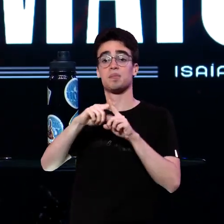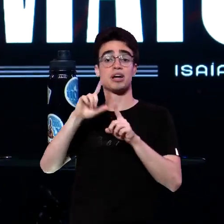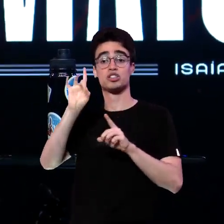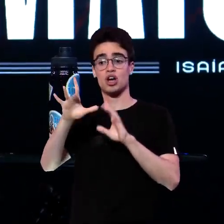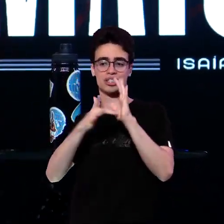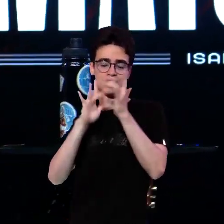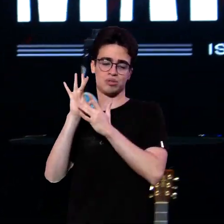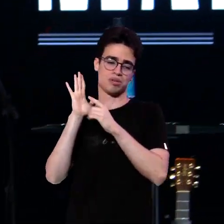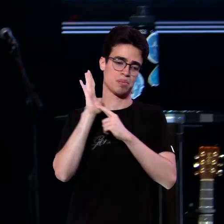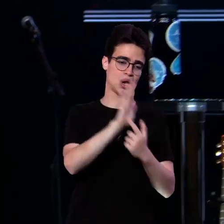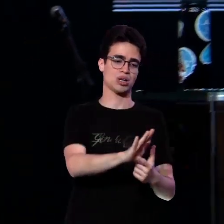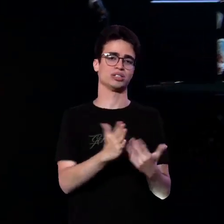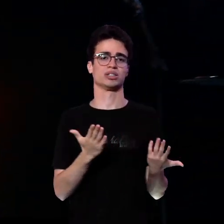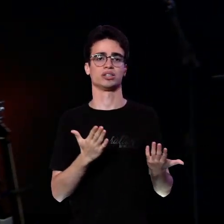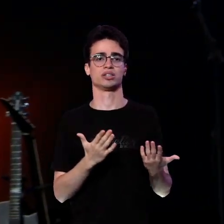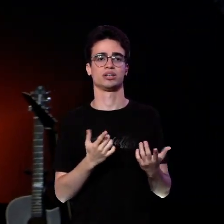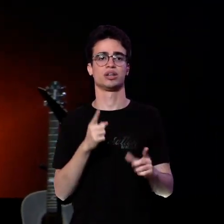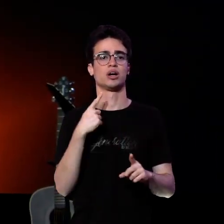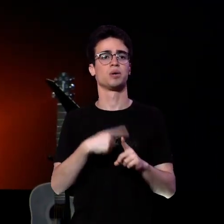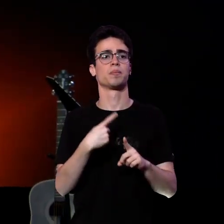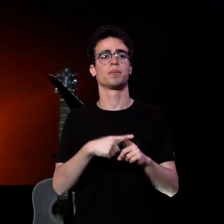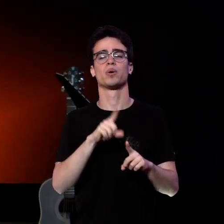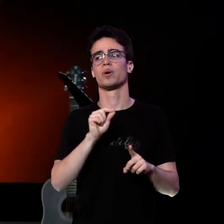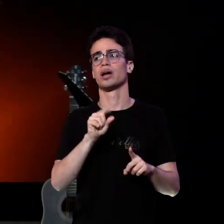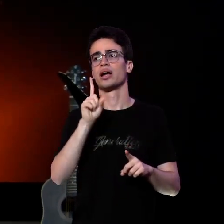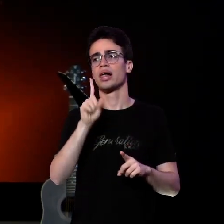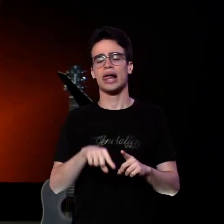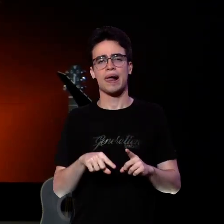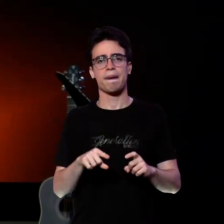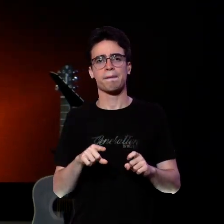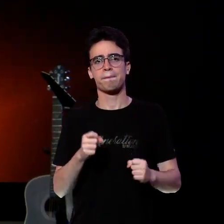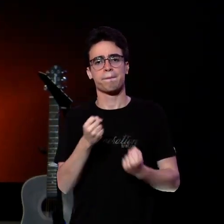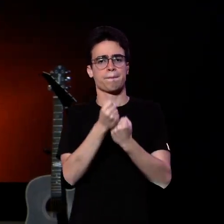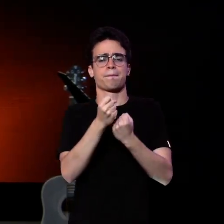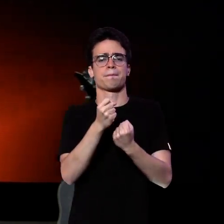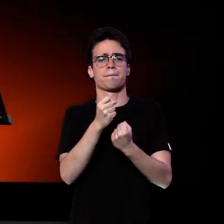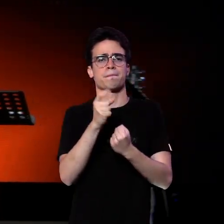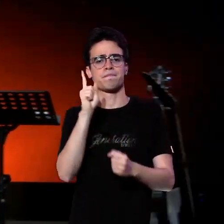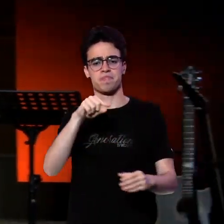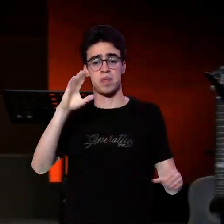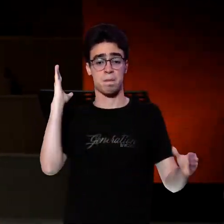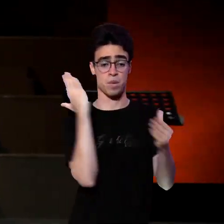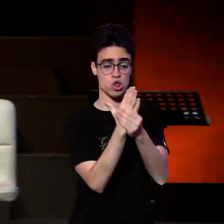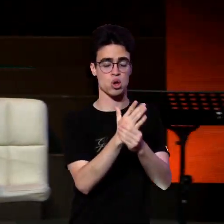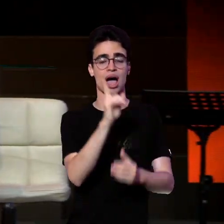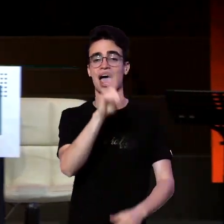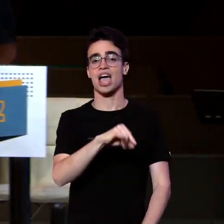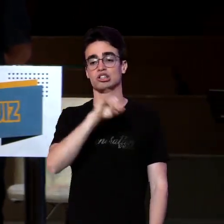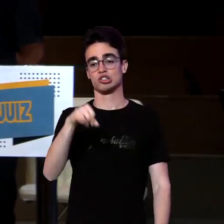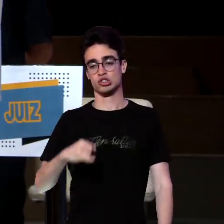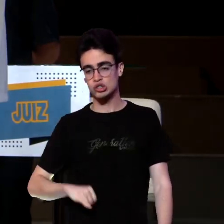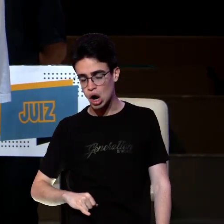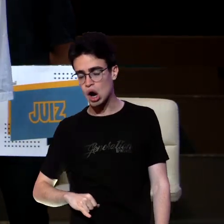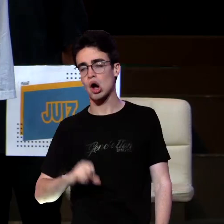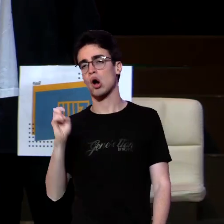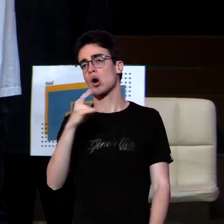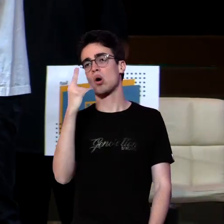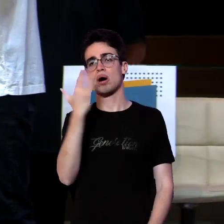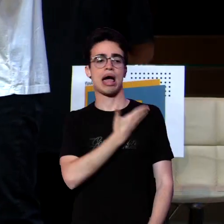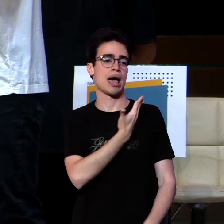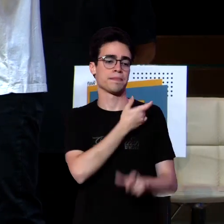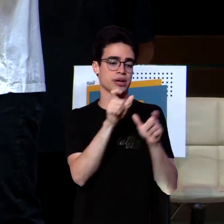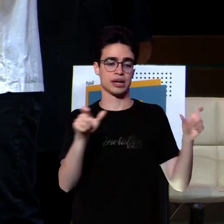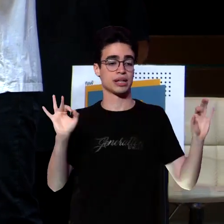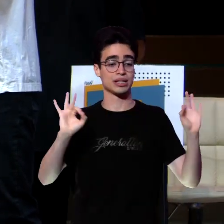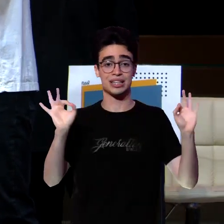Jesus, que o promotor não era Jó e não eram os amigos. O promotor era